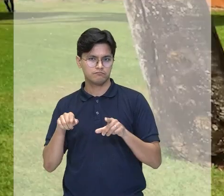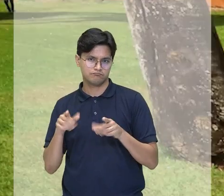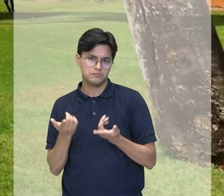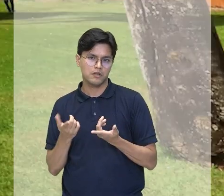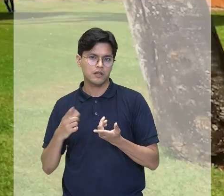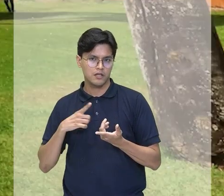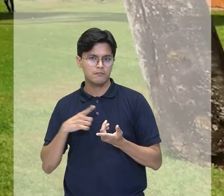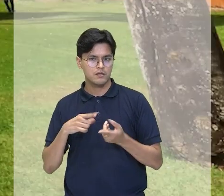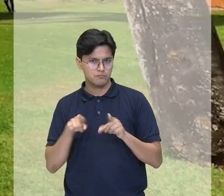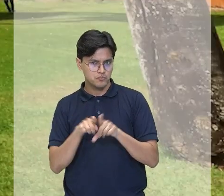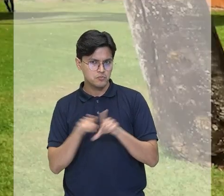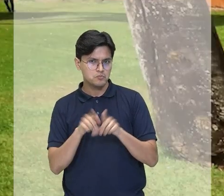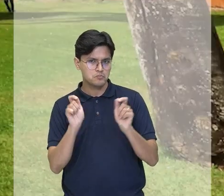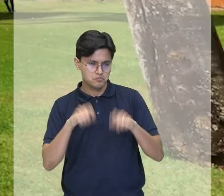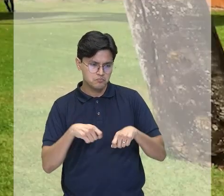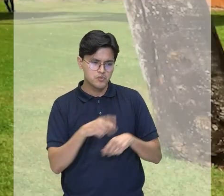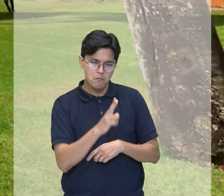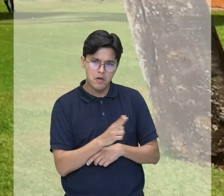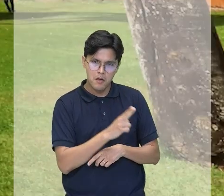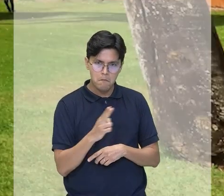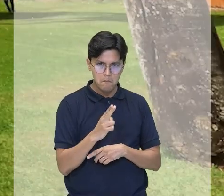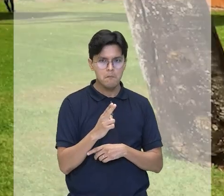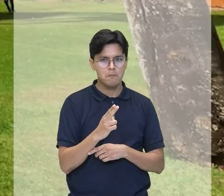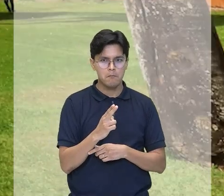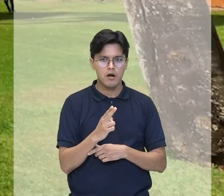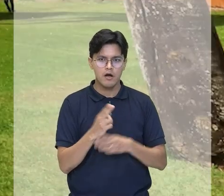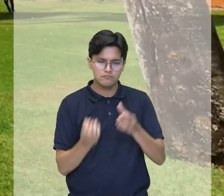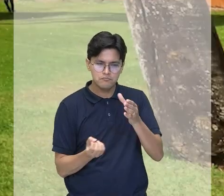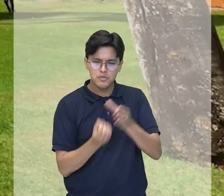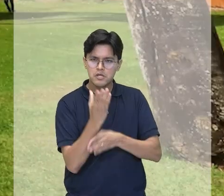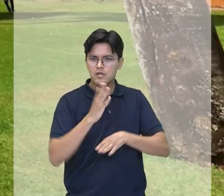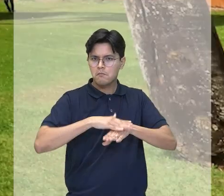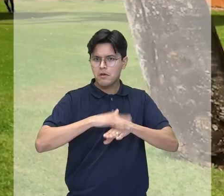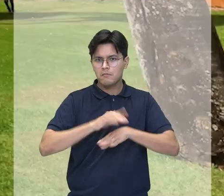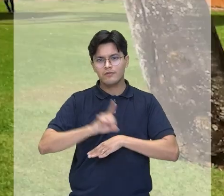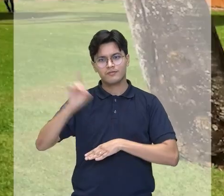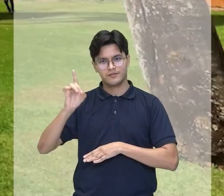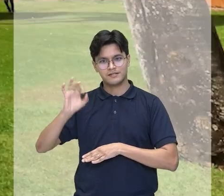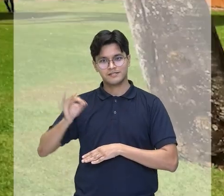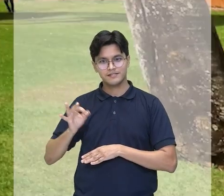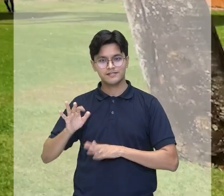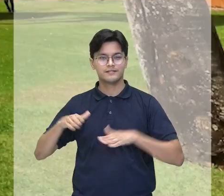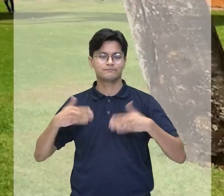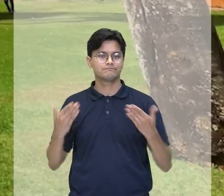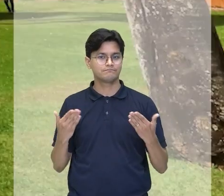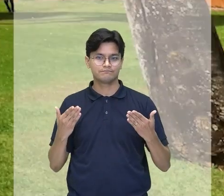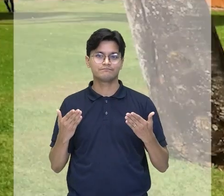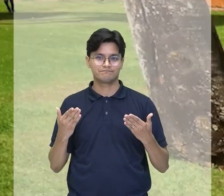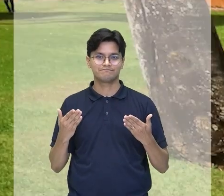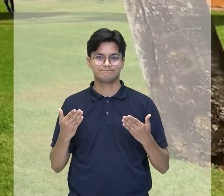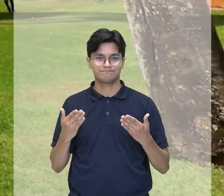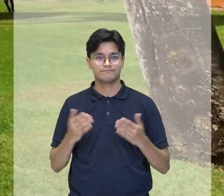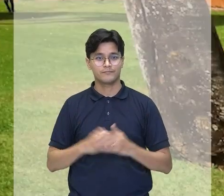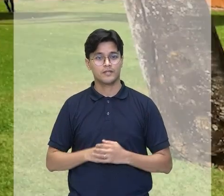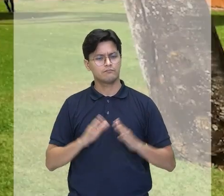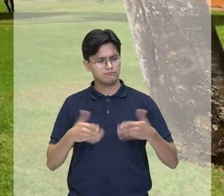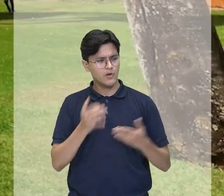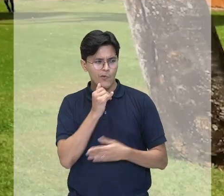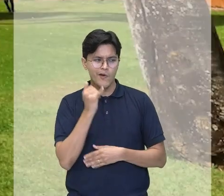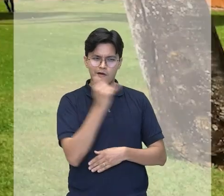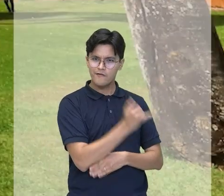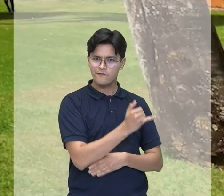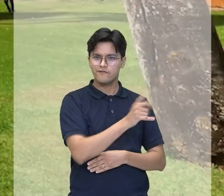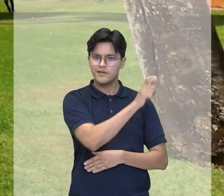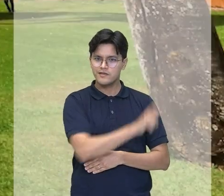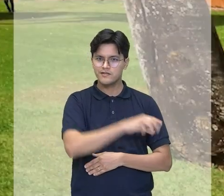Deus. Então fica tudo na paz do Senhor, com o cachorro benzido e todo mundo satisfeito. Digam ao Major que venha,